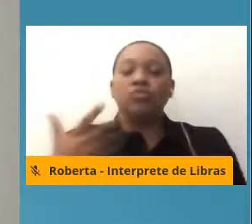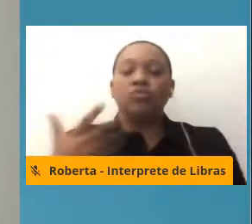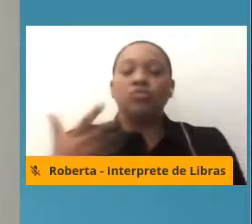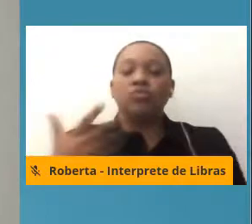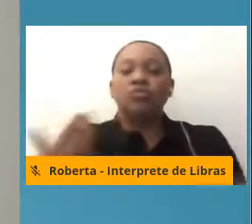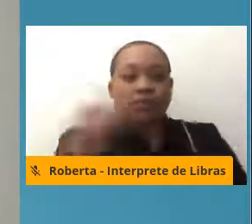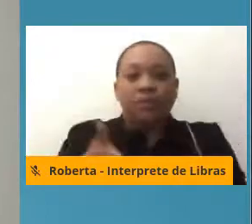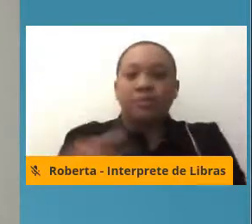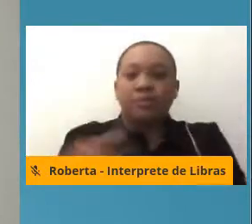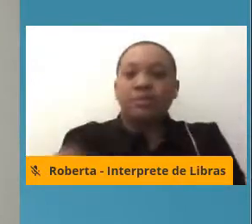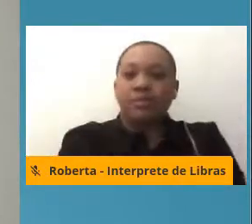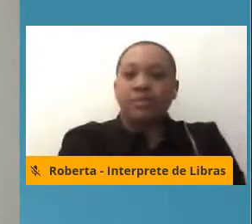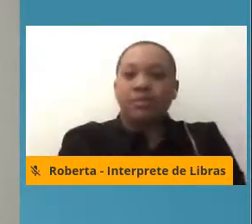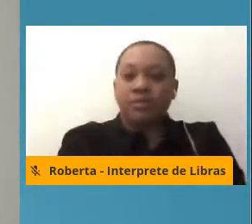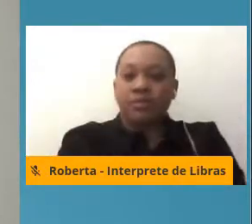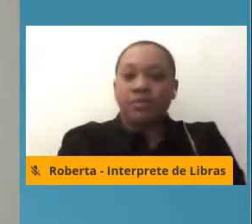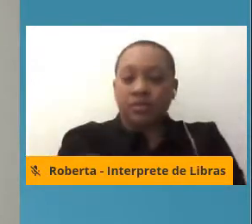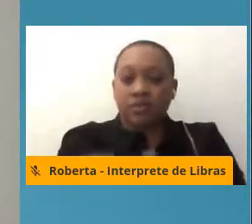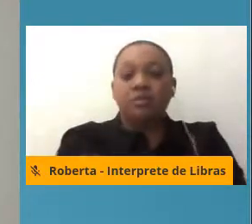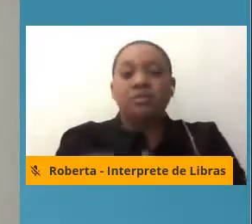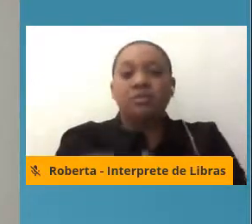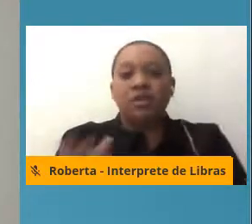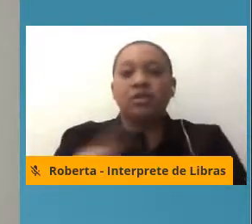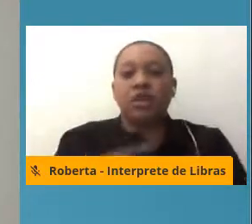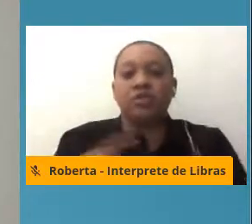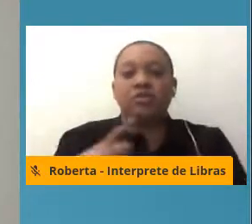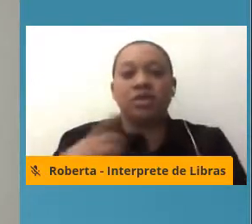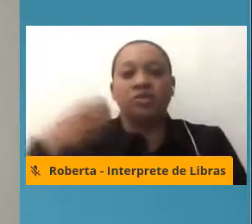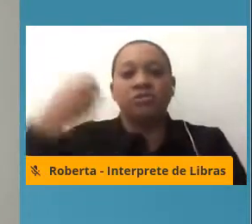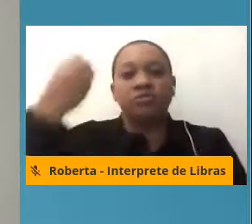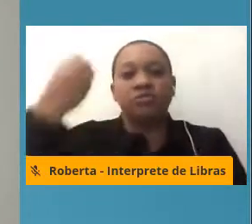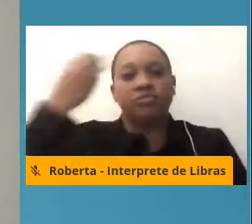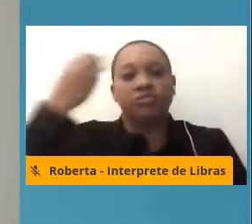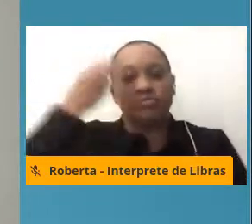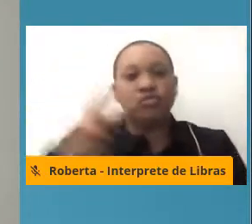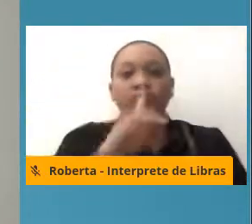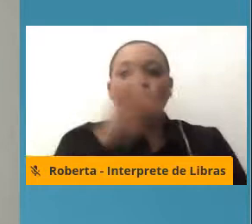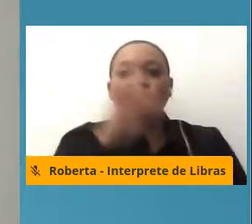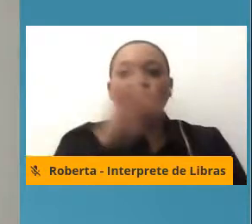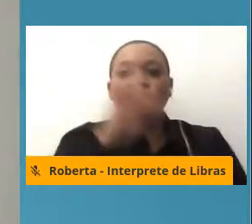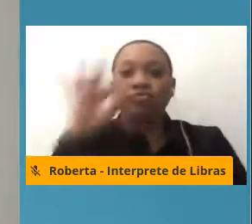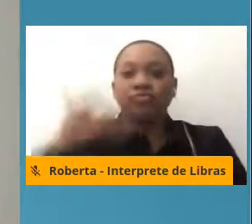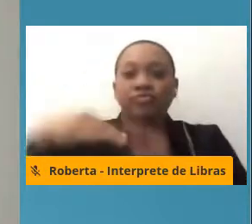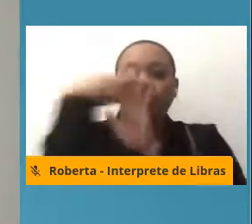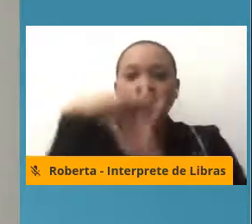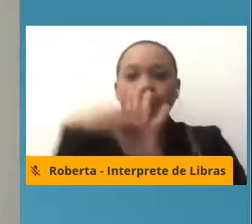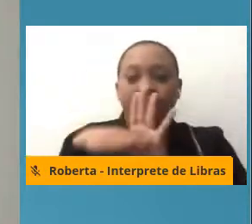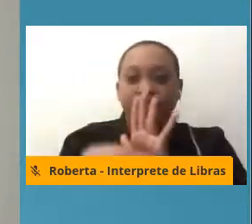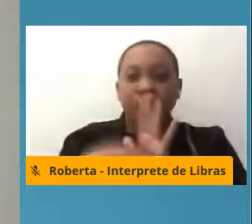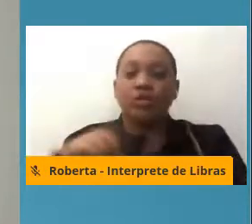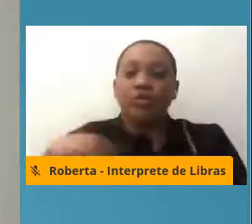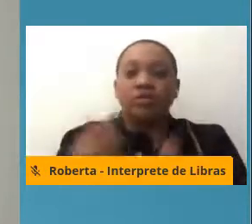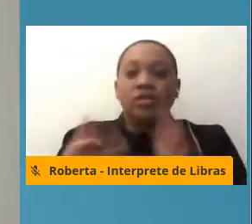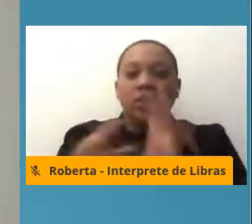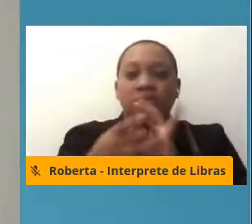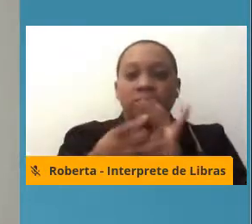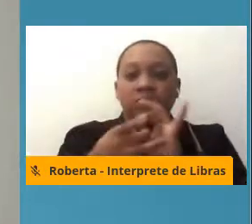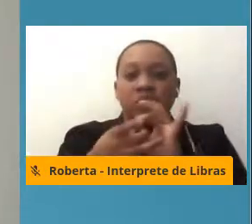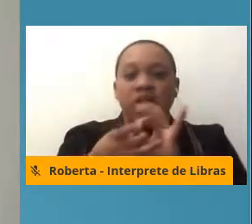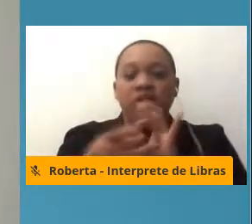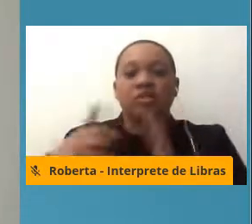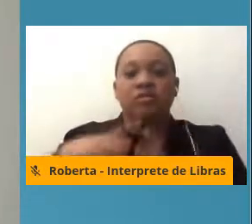Maceió, nesses 3 dias que a gente está trazendo a programação, que a gente julga que está tratando de questões